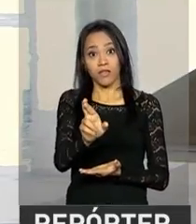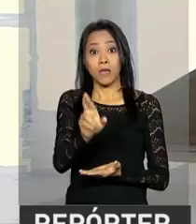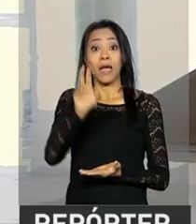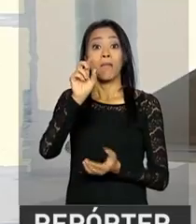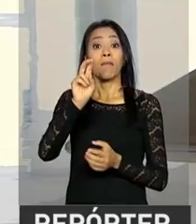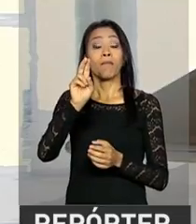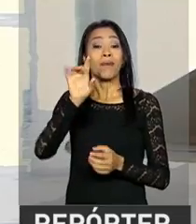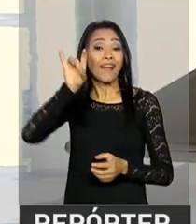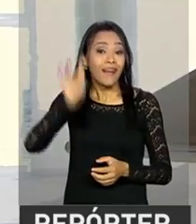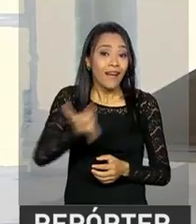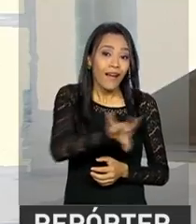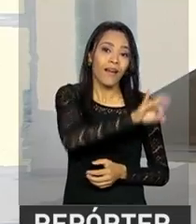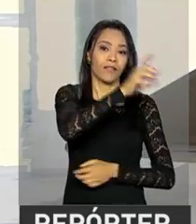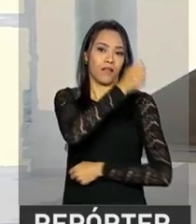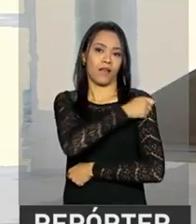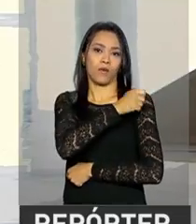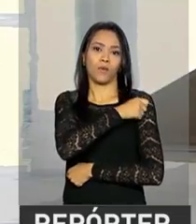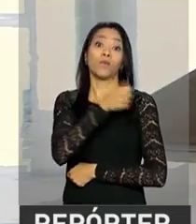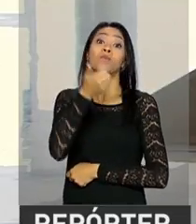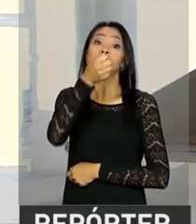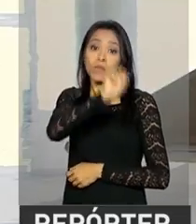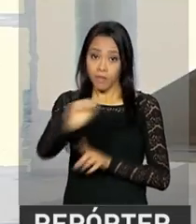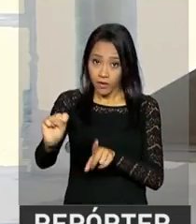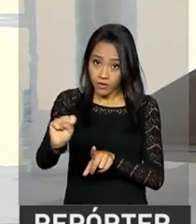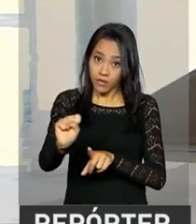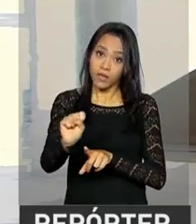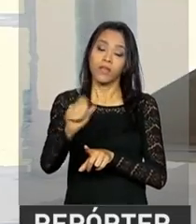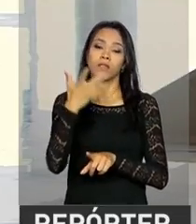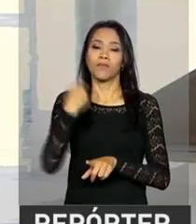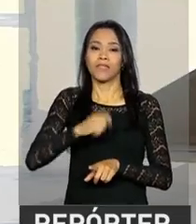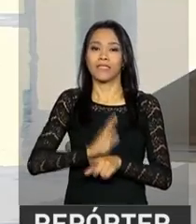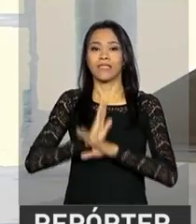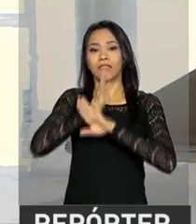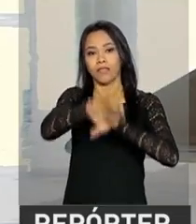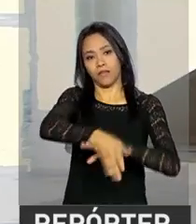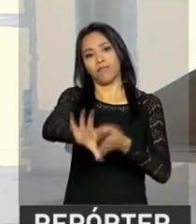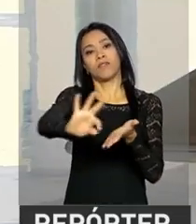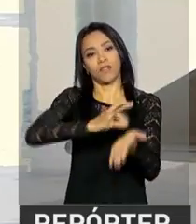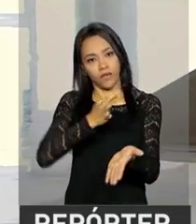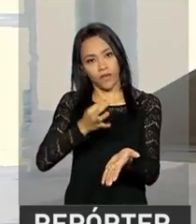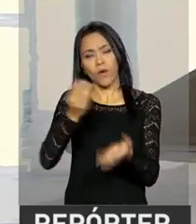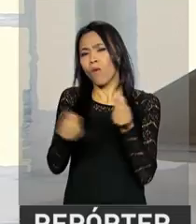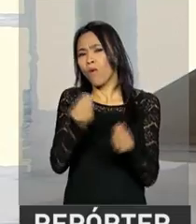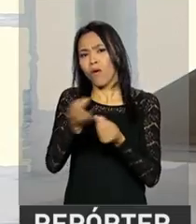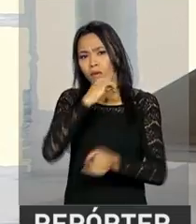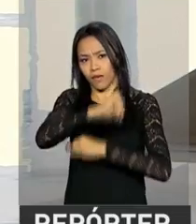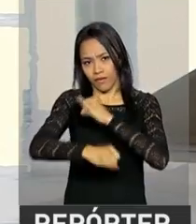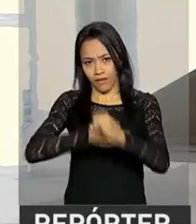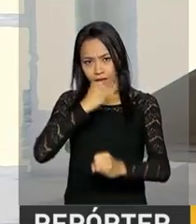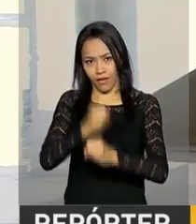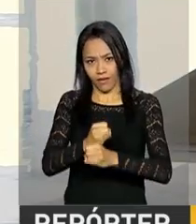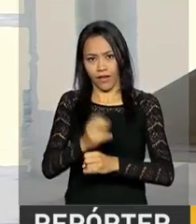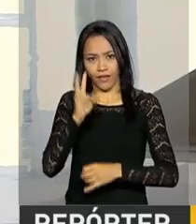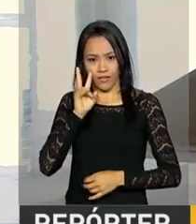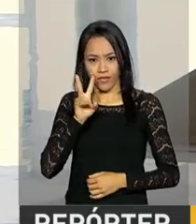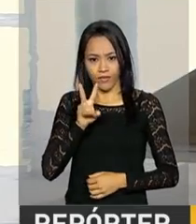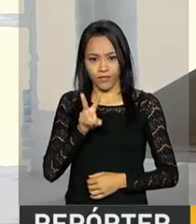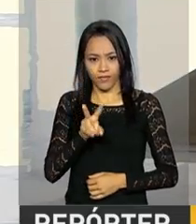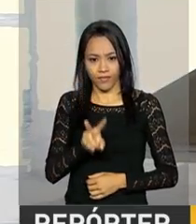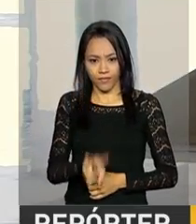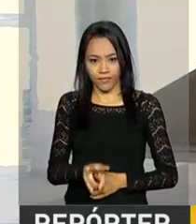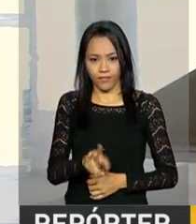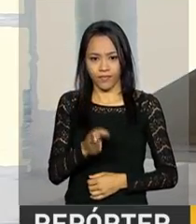estudante por semestre o estudante deve fazer a inscrição exclusivamente pela internet no site